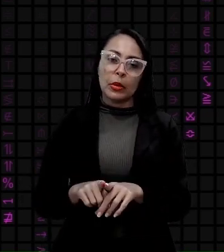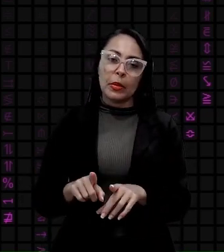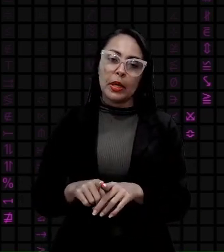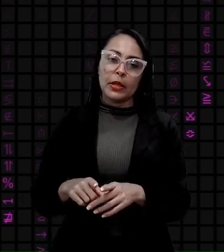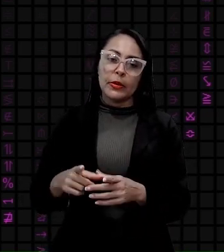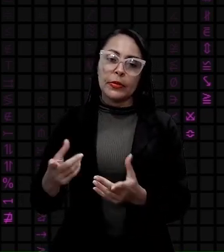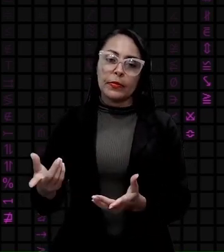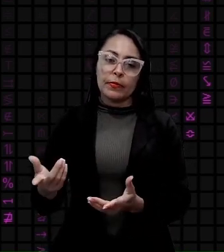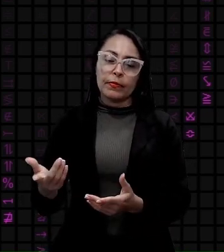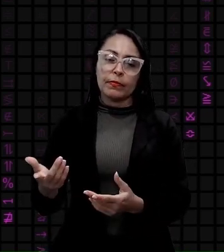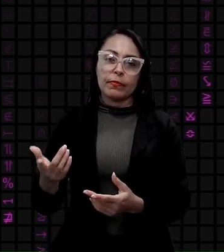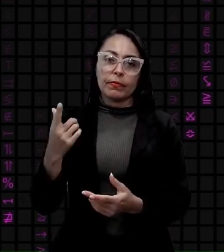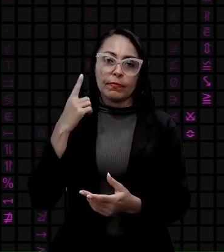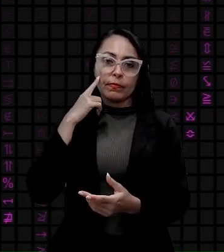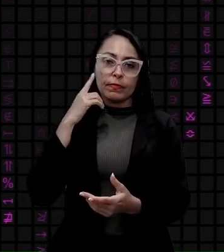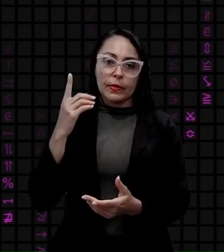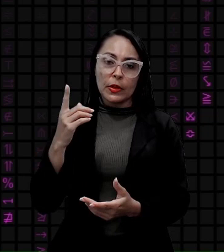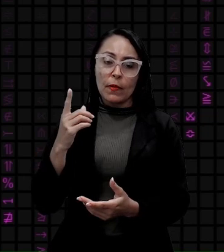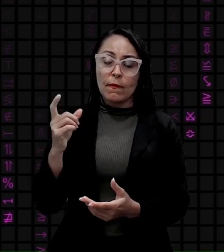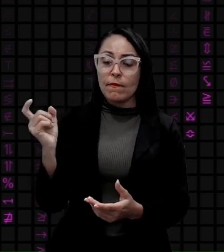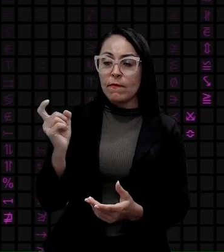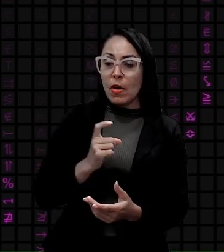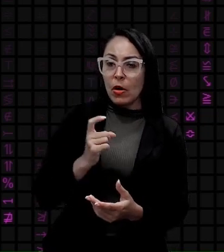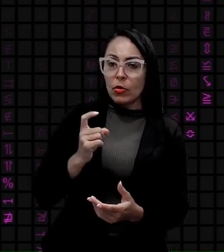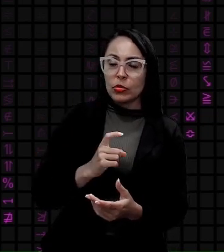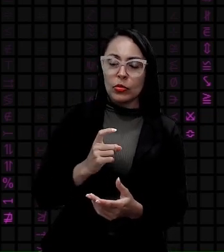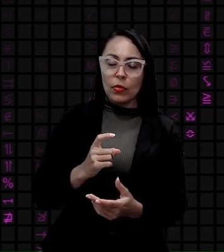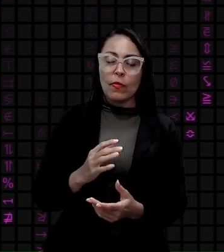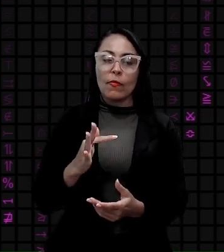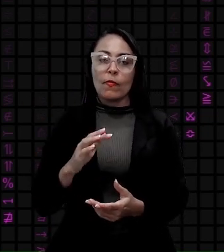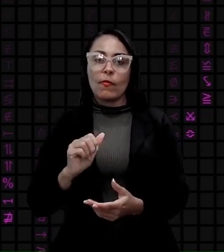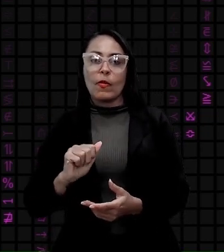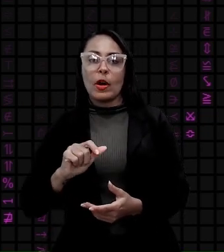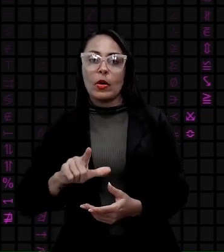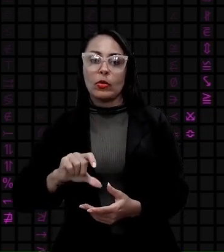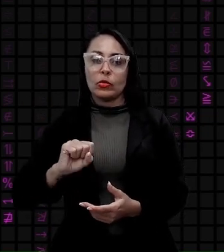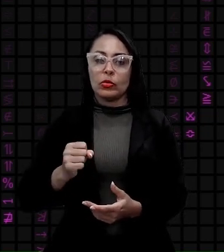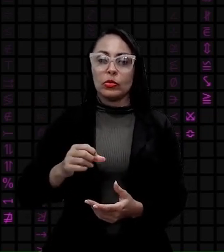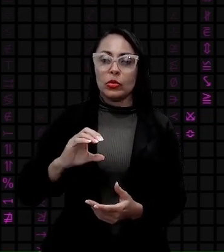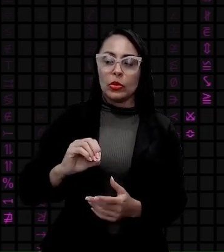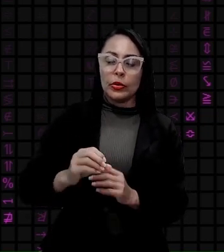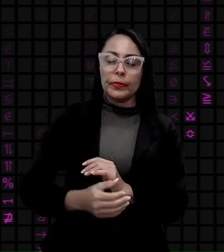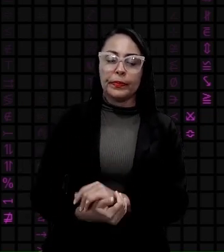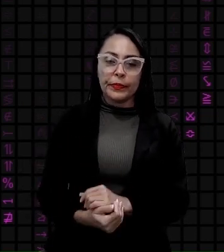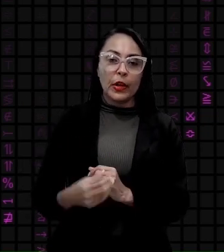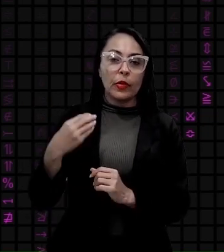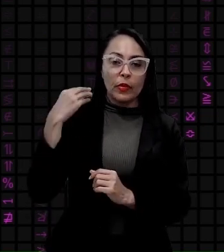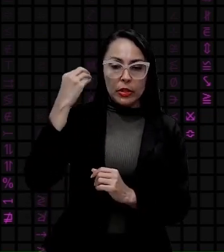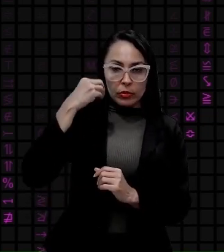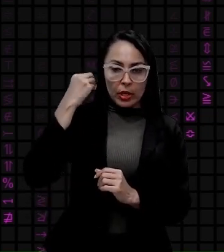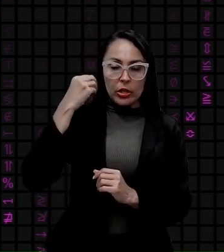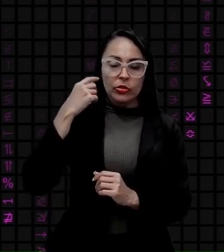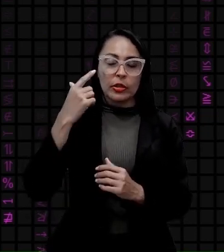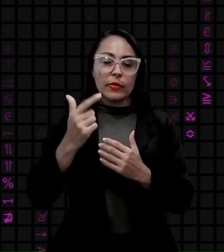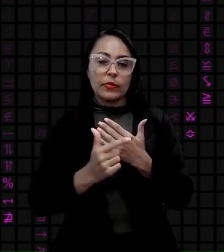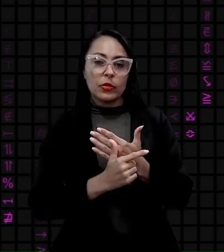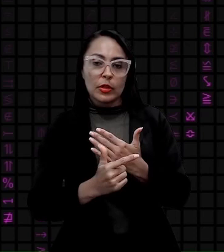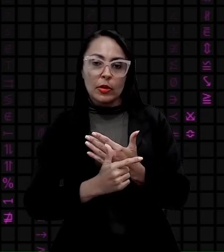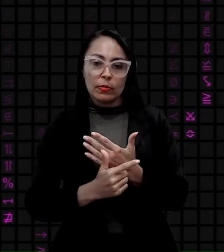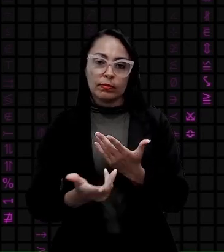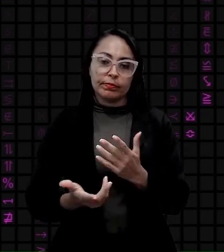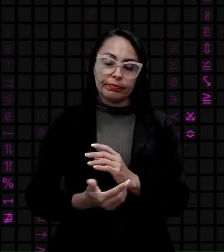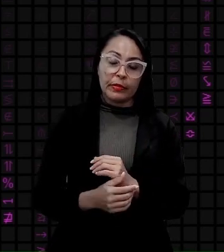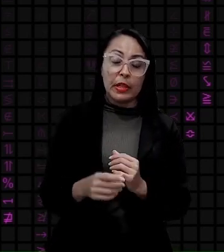caso dê falso. Então, o fluxo tem o seu início. Eu vou fazer o teste da condição. Se a condição for